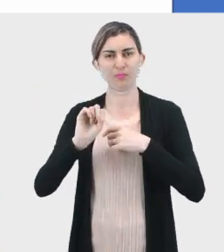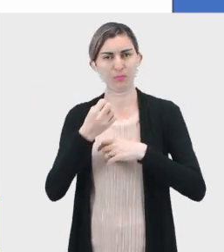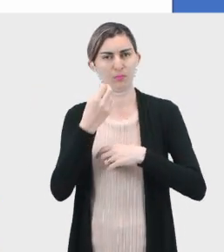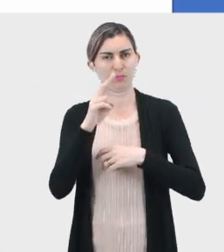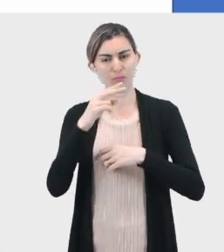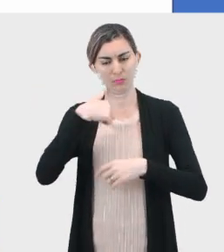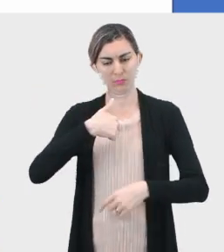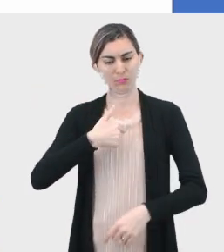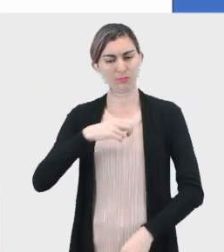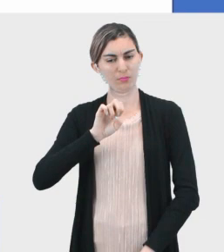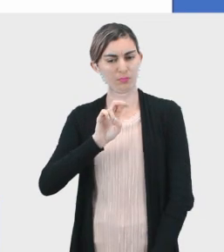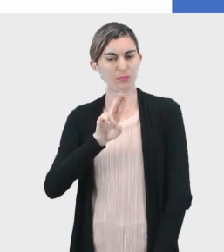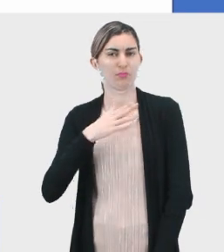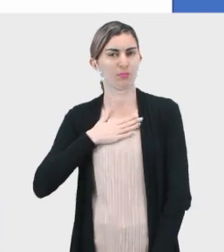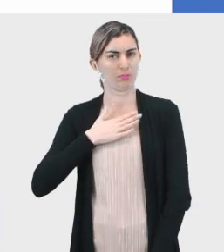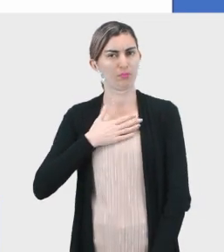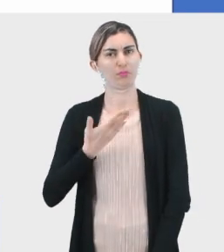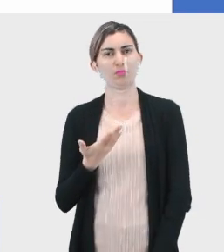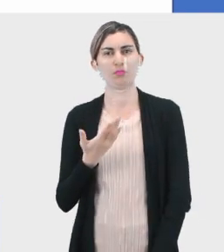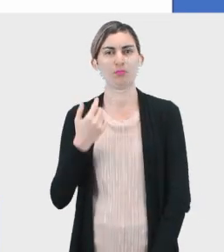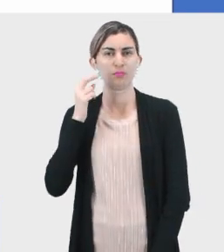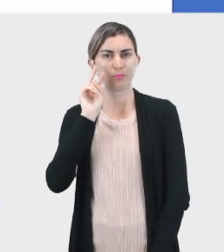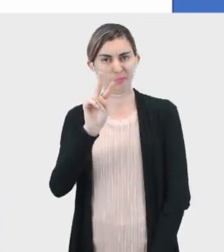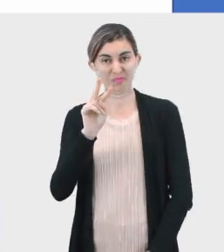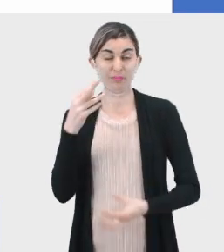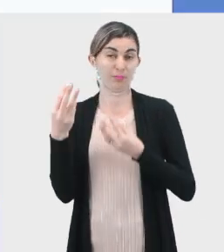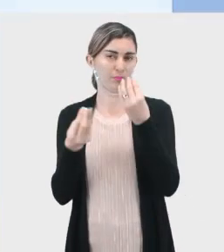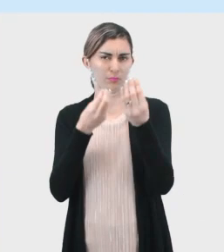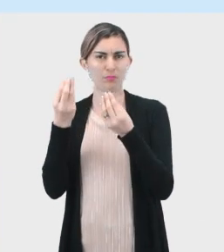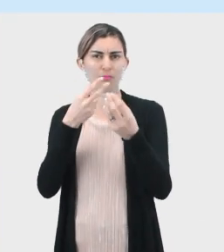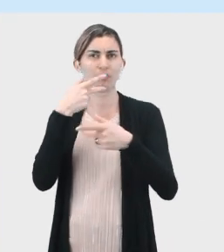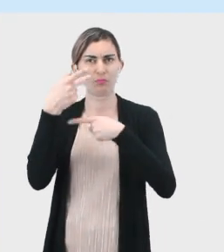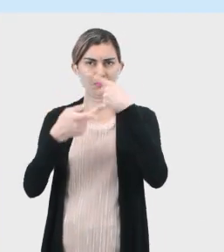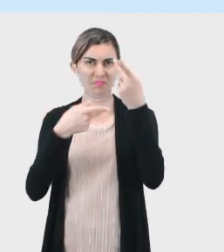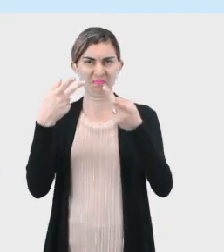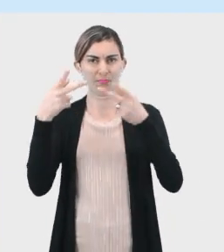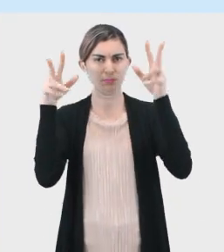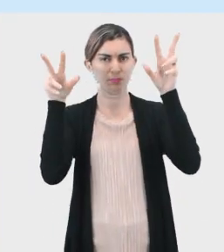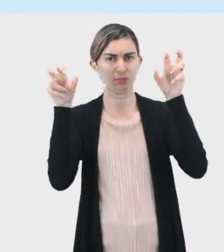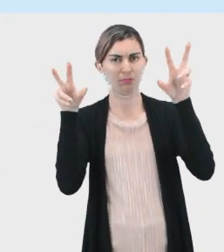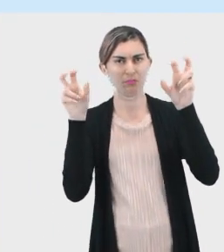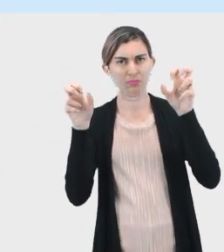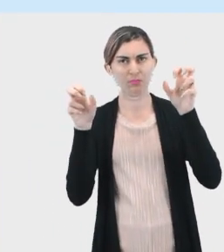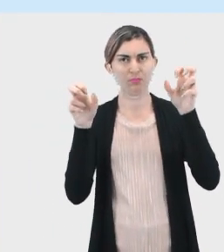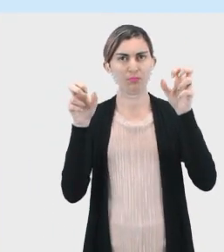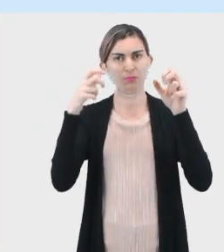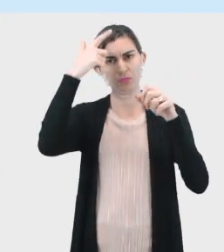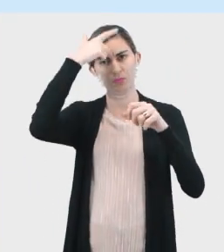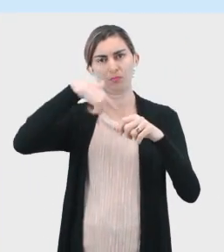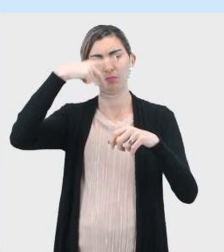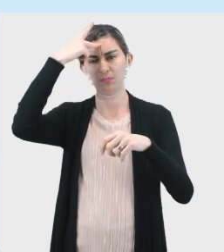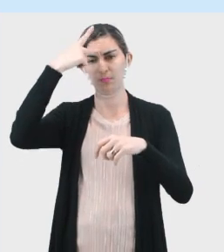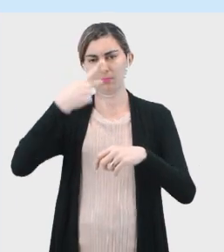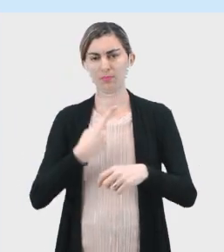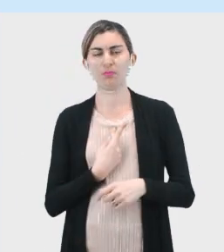Sou eu. Então vejam como ela fala sobre si